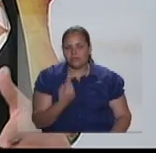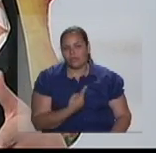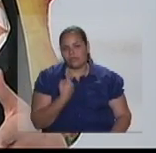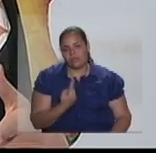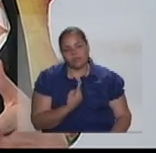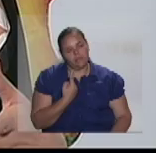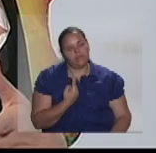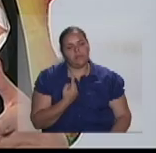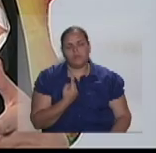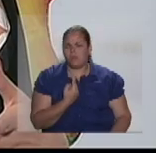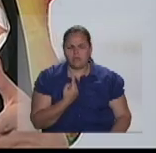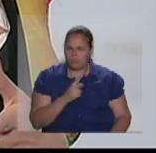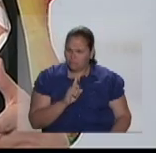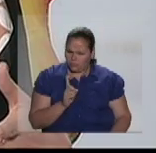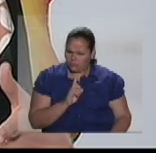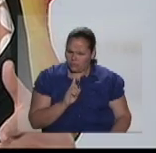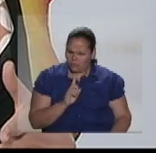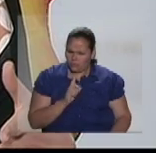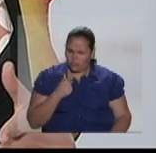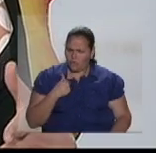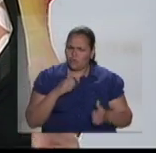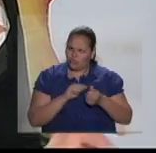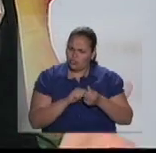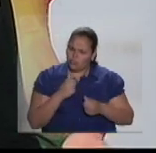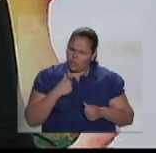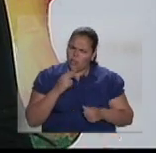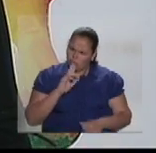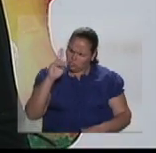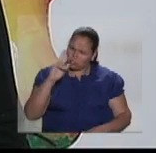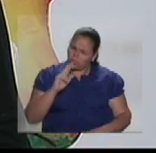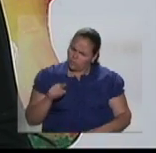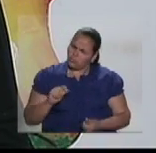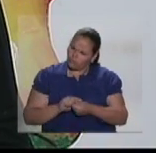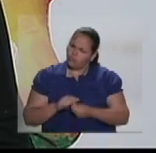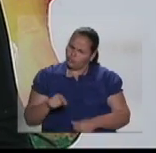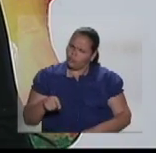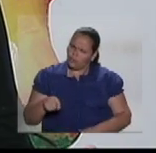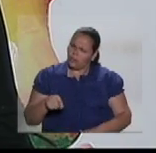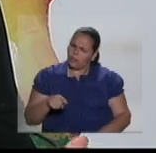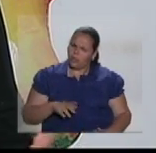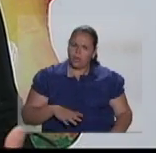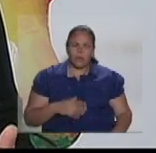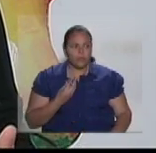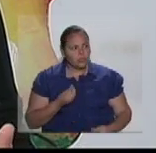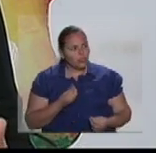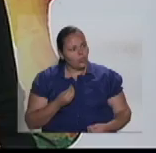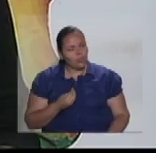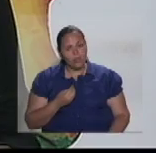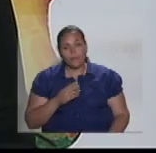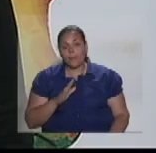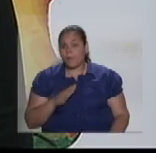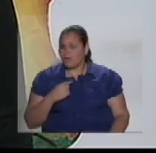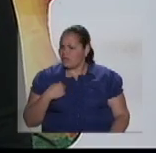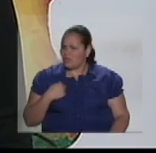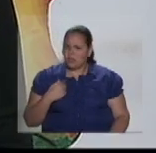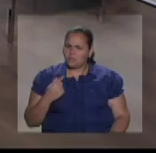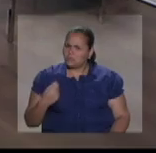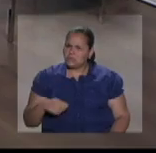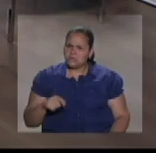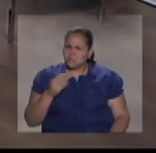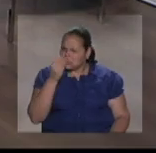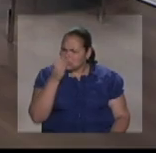inglês sozinho? Não, eu vou te levar, mas eu tô aqui para isso. E aí, assim, olha que coisa, mas ele não precisa mais de mim.